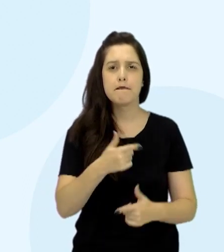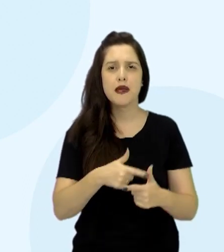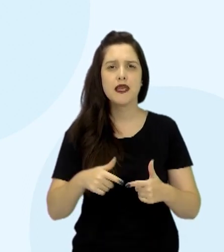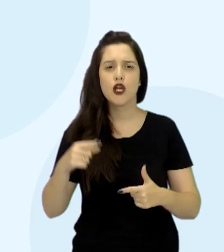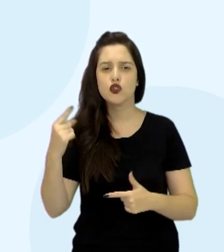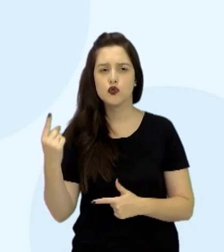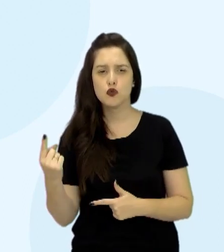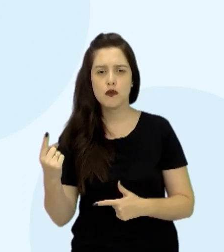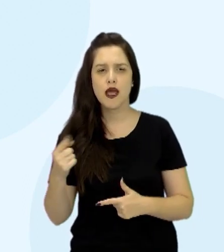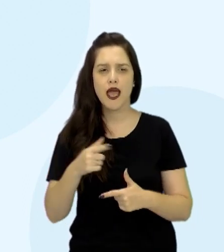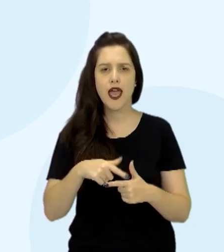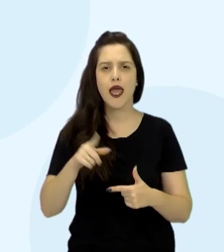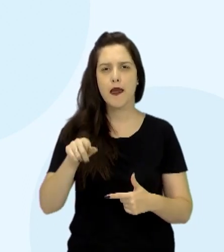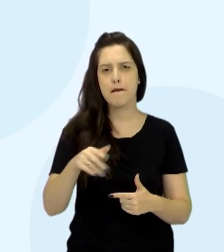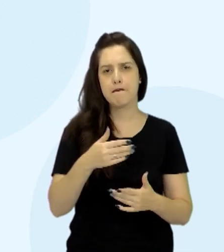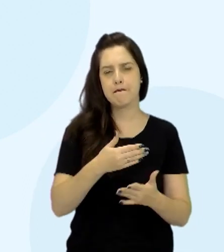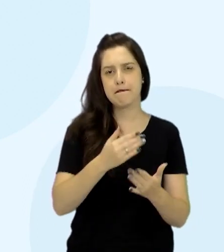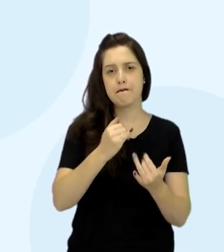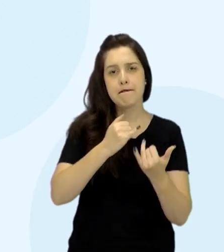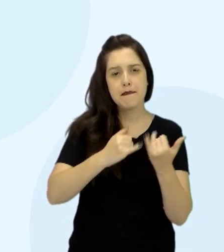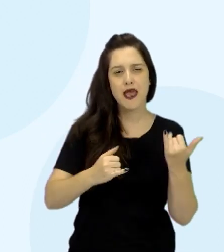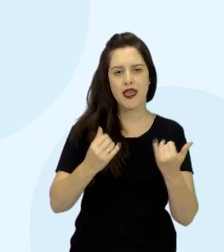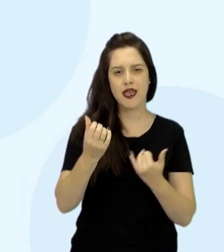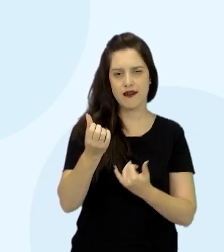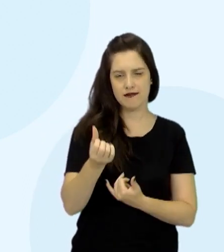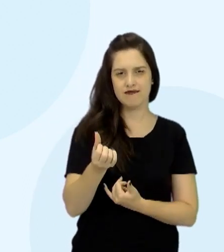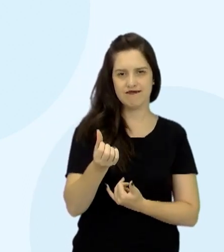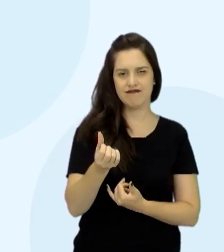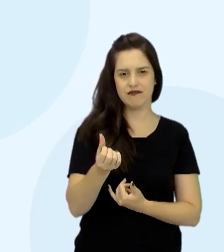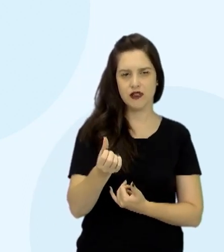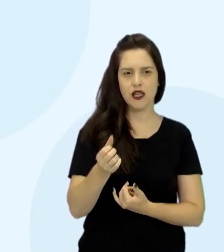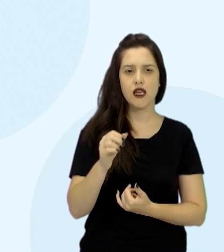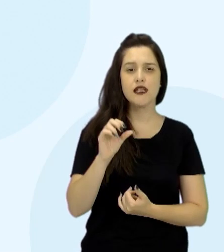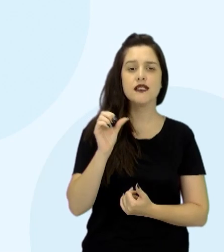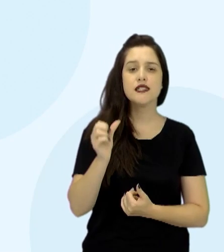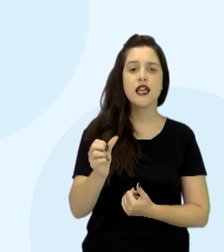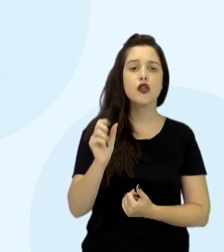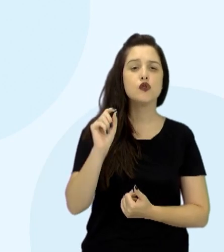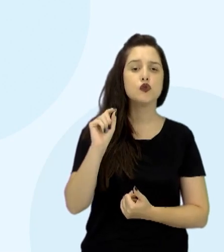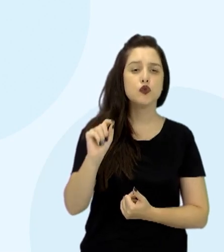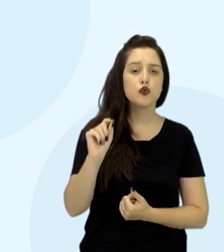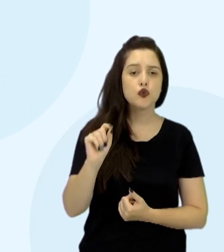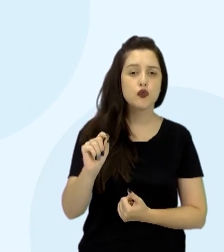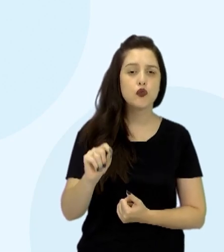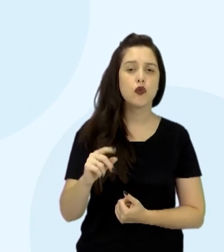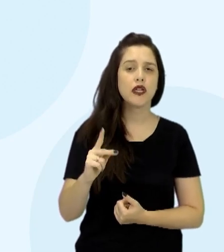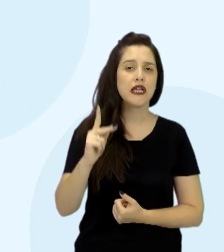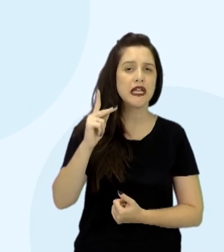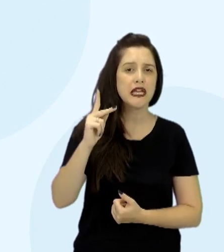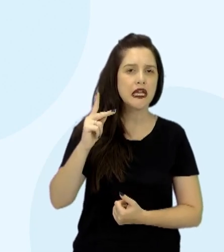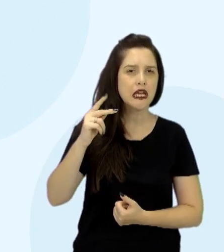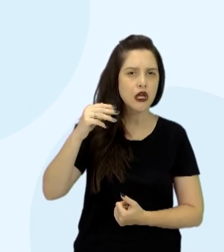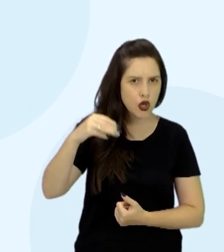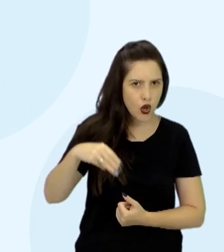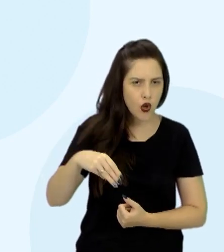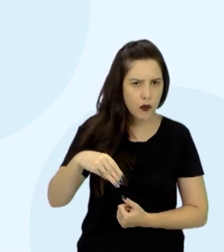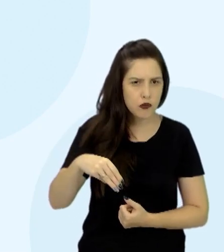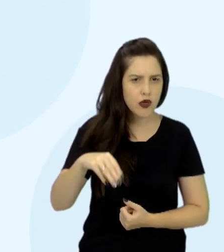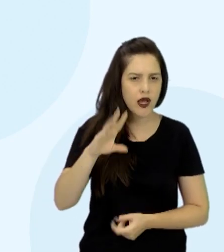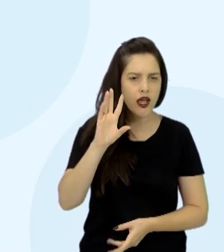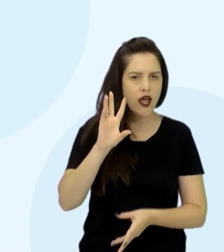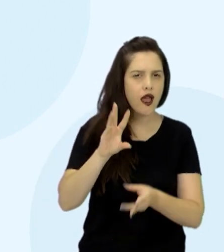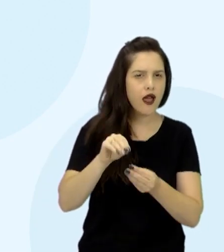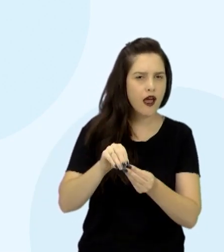é meia dúzia. Então, aqui nós temos o quê? 6 o quê? O quilômetros percorridos em o